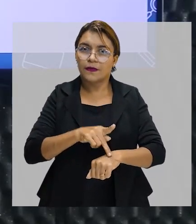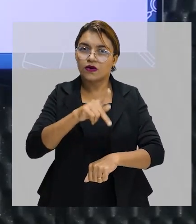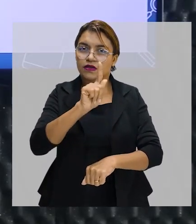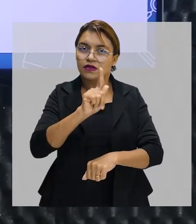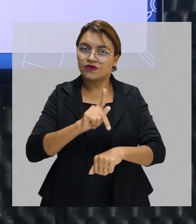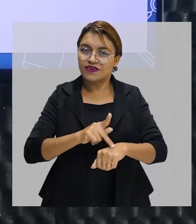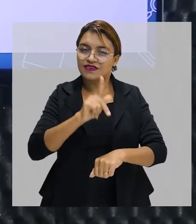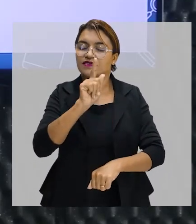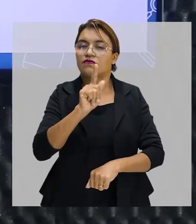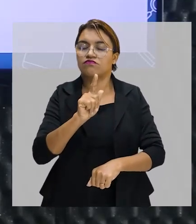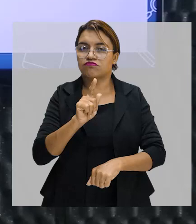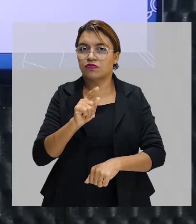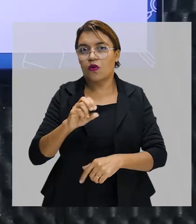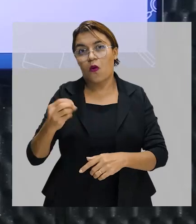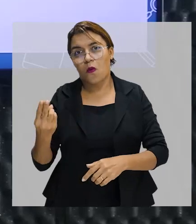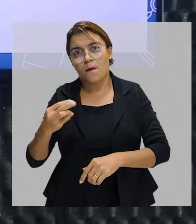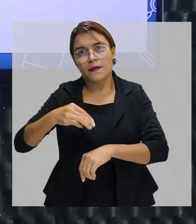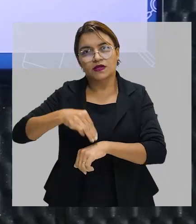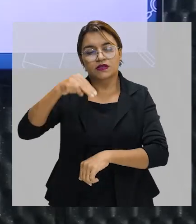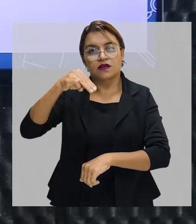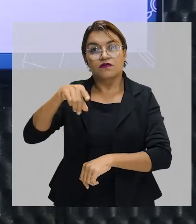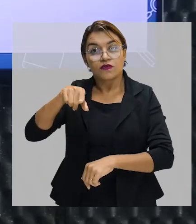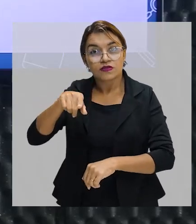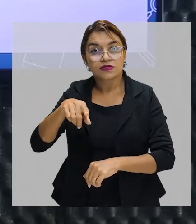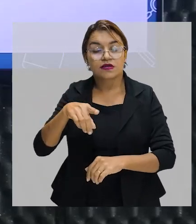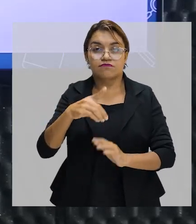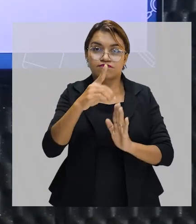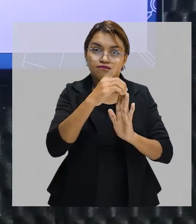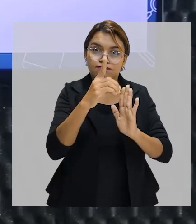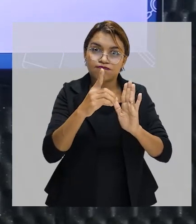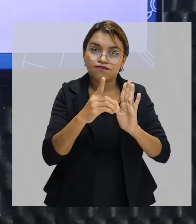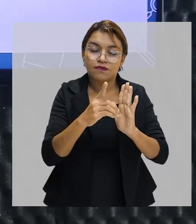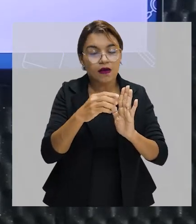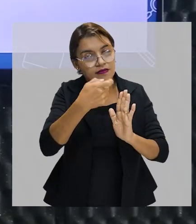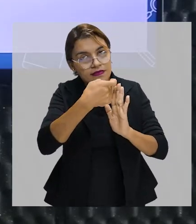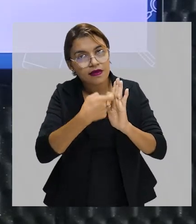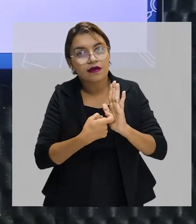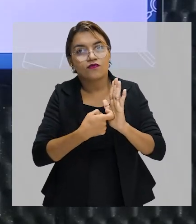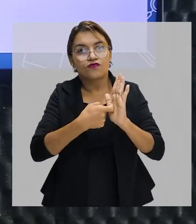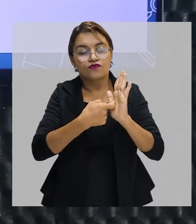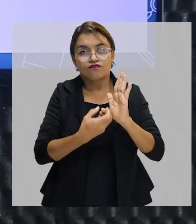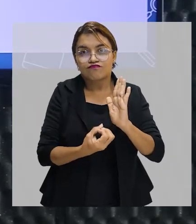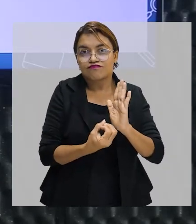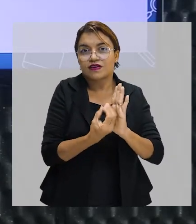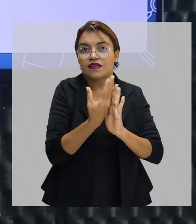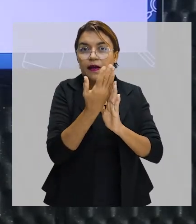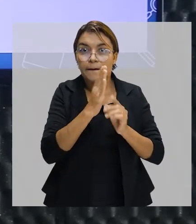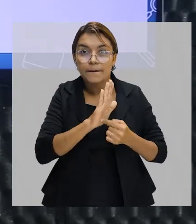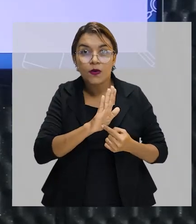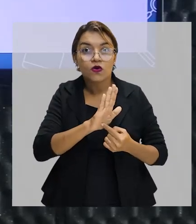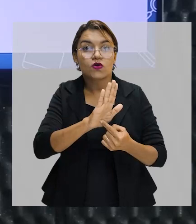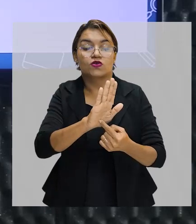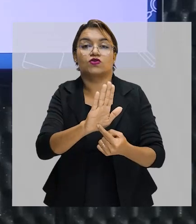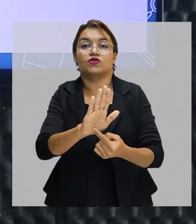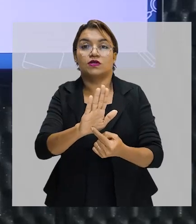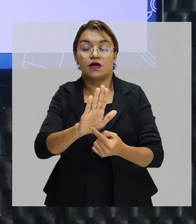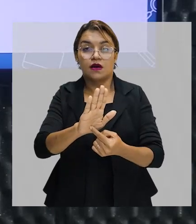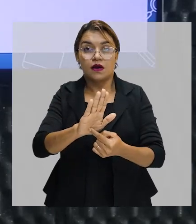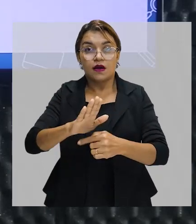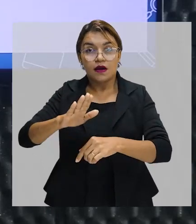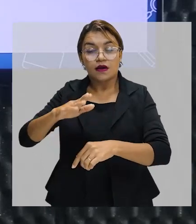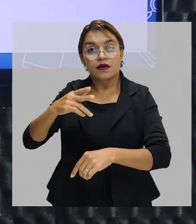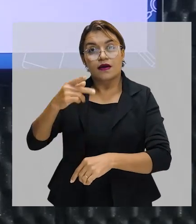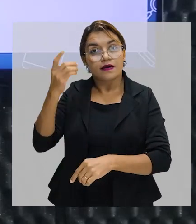mestrado, você vai dissertar sobre um estudo de caso, onde você vai defender uma ideia e vai